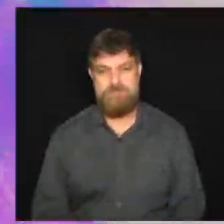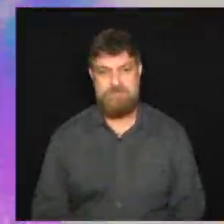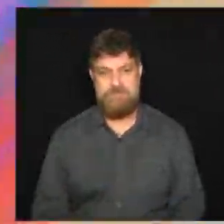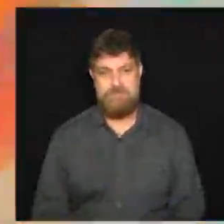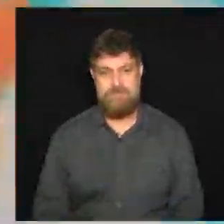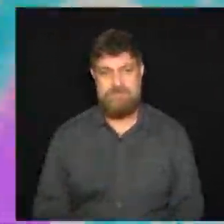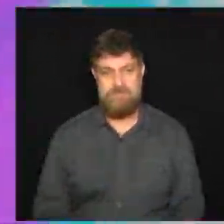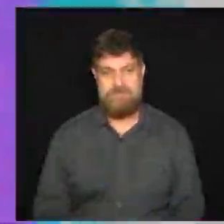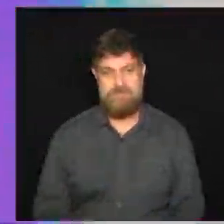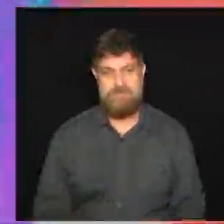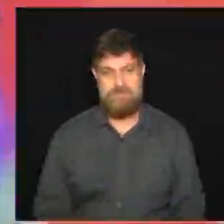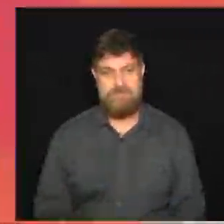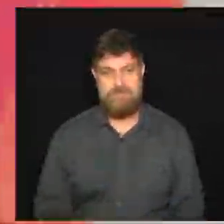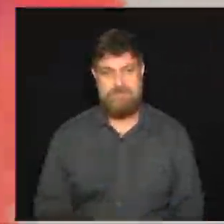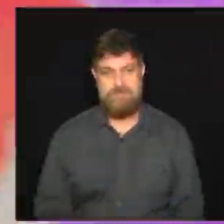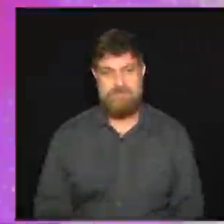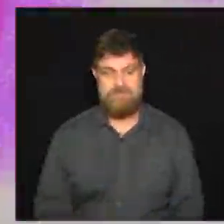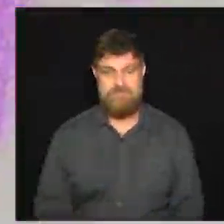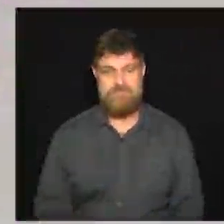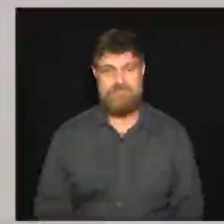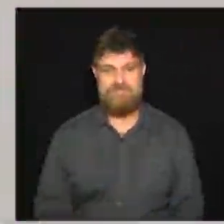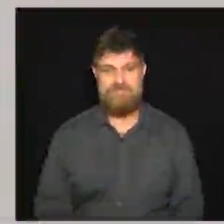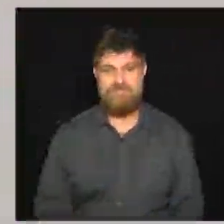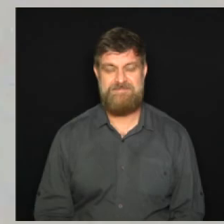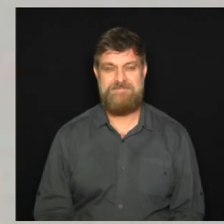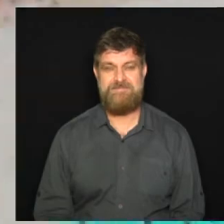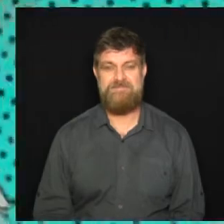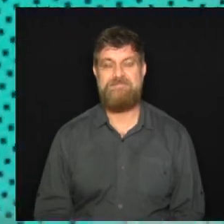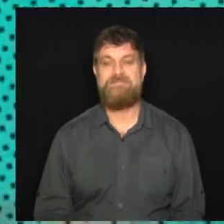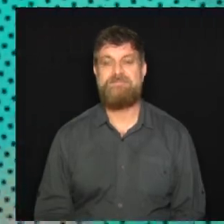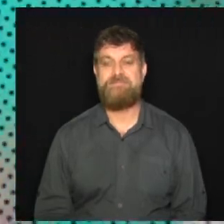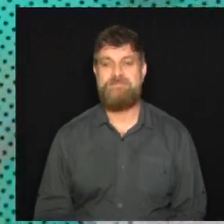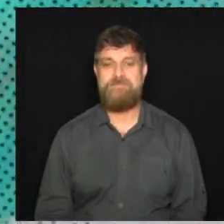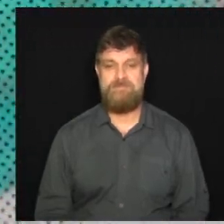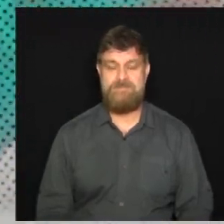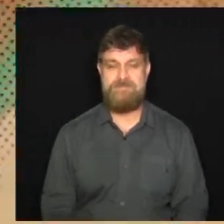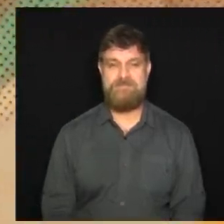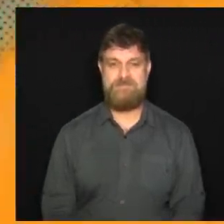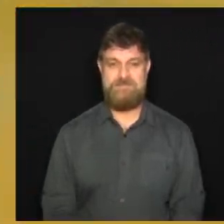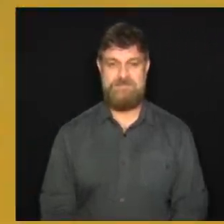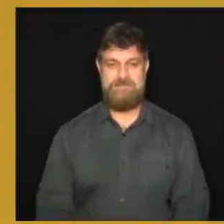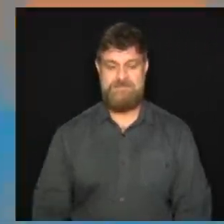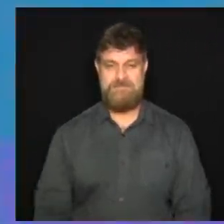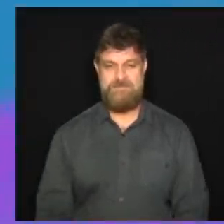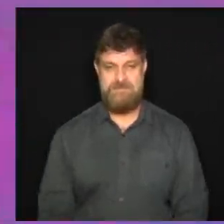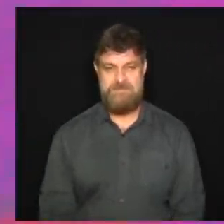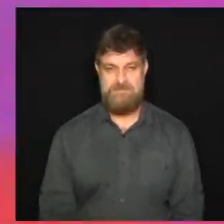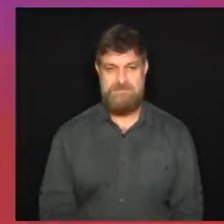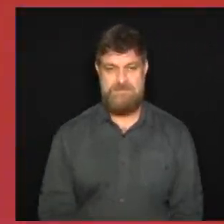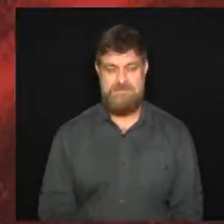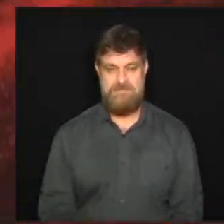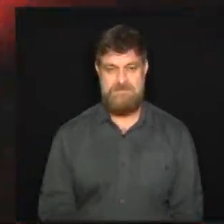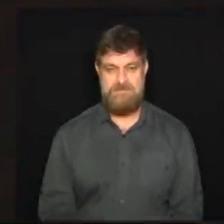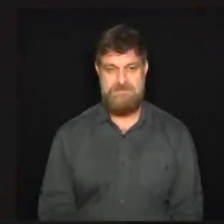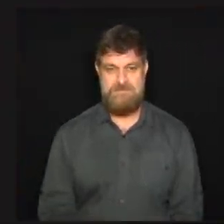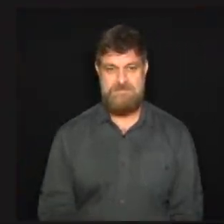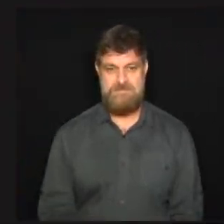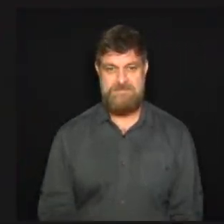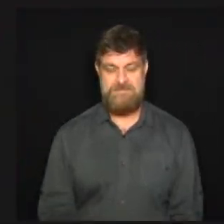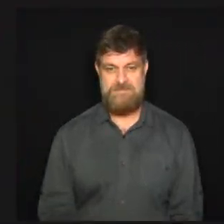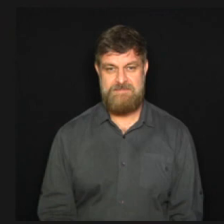segunda via por conta própria. Quando o correntista, o cliente, solicita ao banco a emissão dessa segunda via, o banco tem o direito de cobrar.